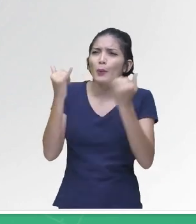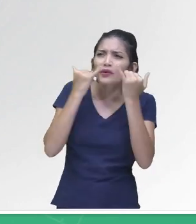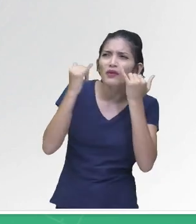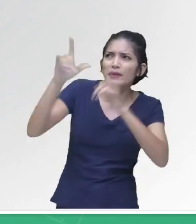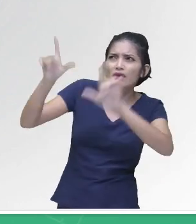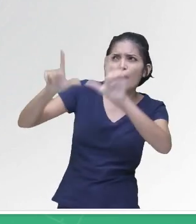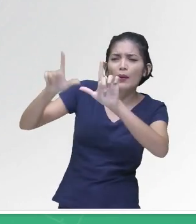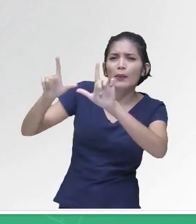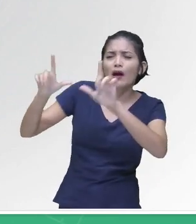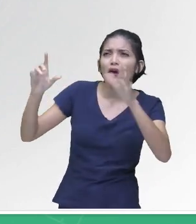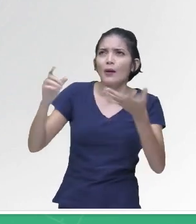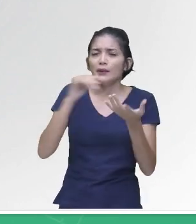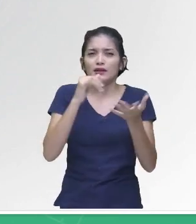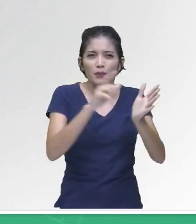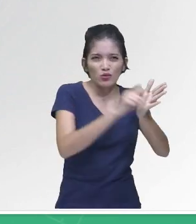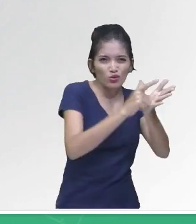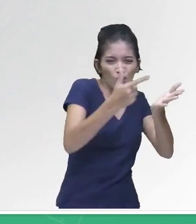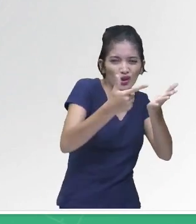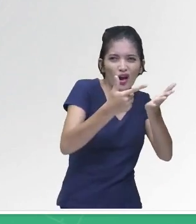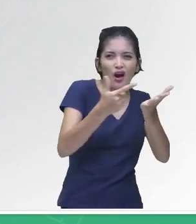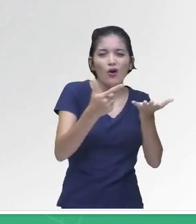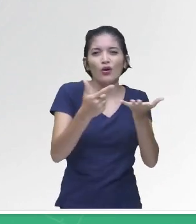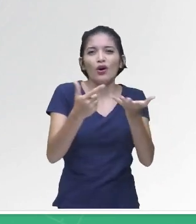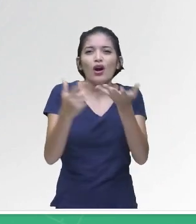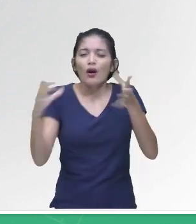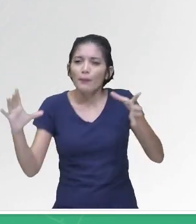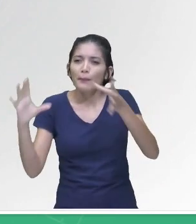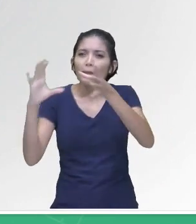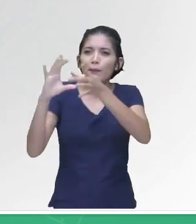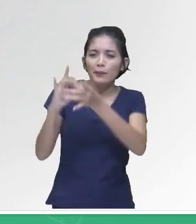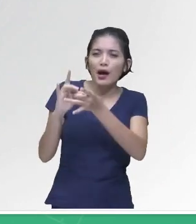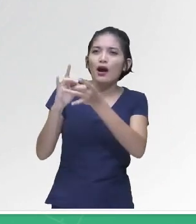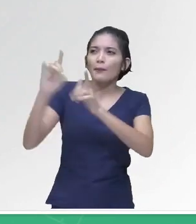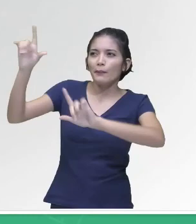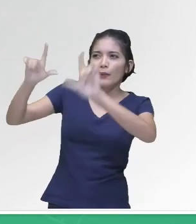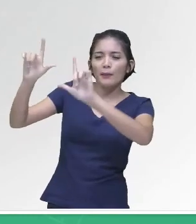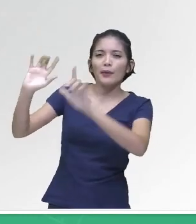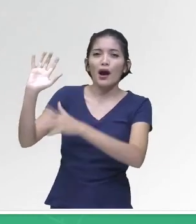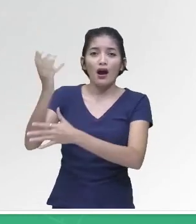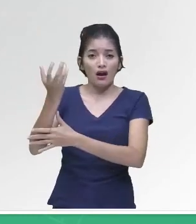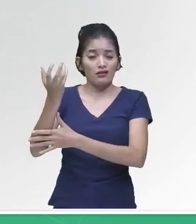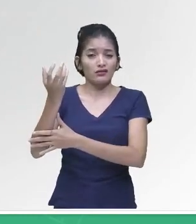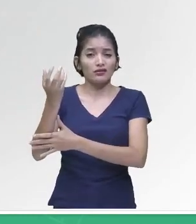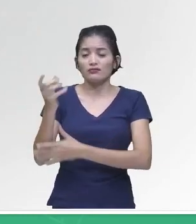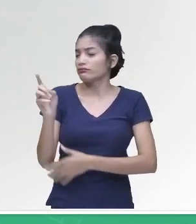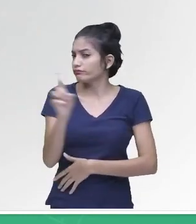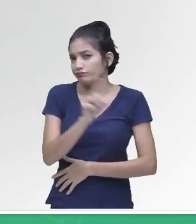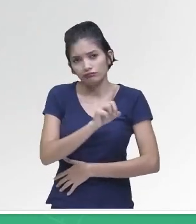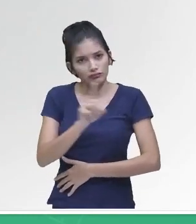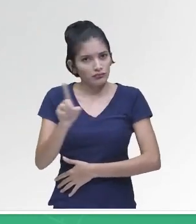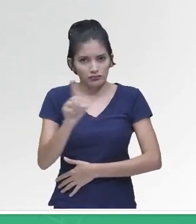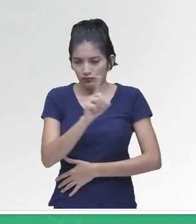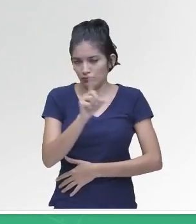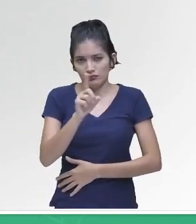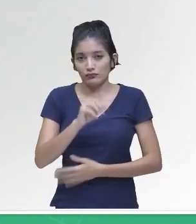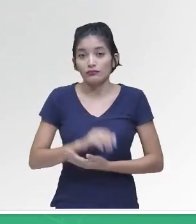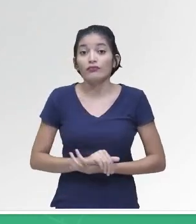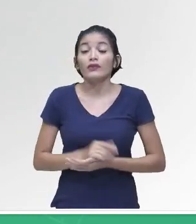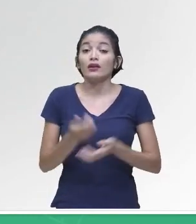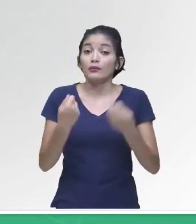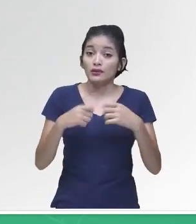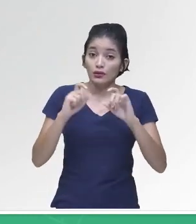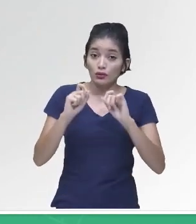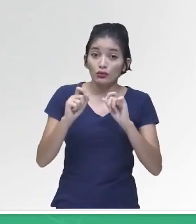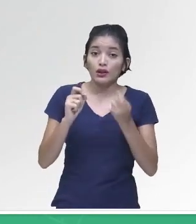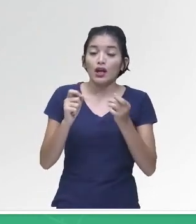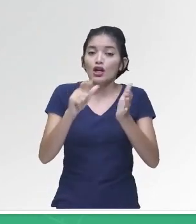gente vincula jornal com notícia que acabou de acontecer, com um fato da hora. E não, a gente está falando